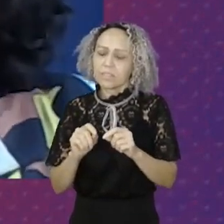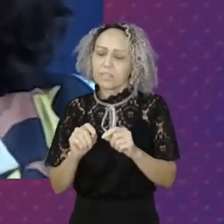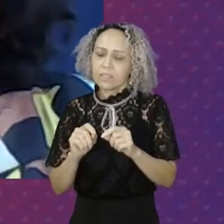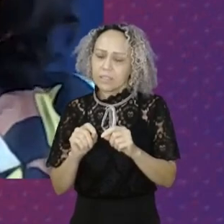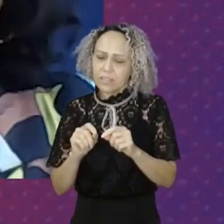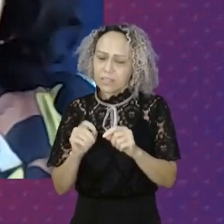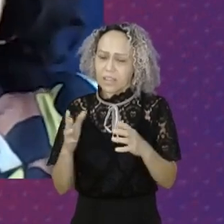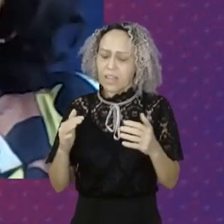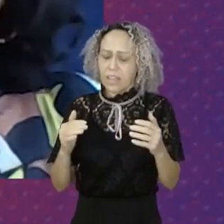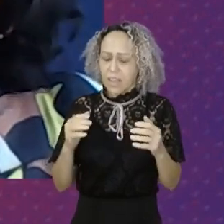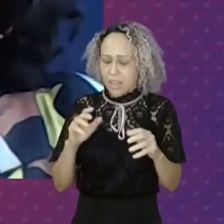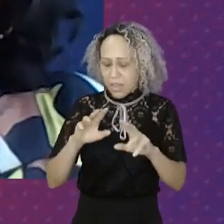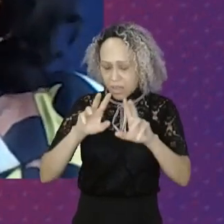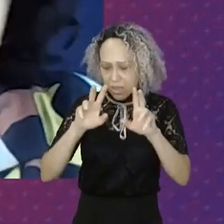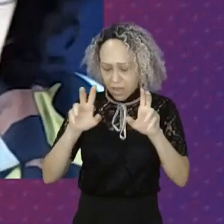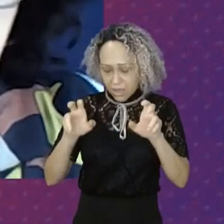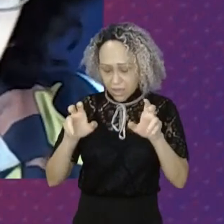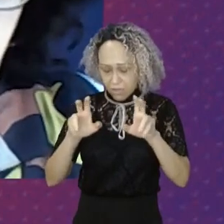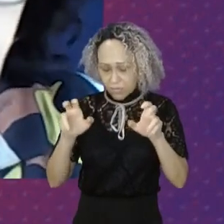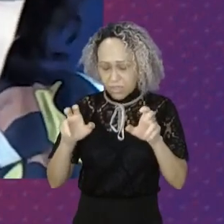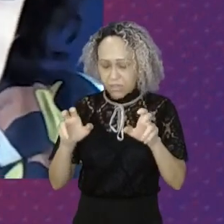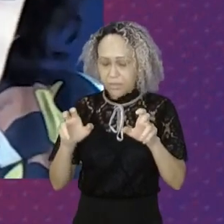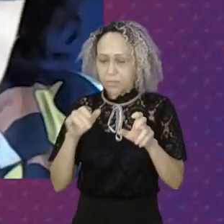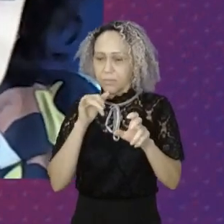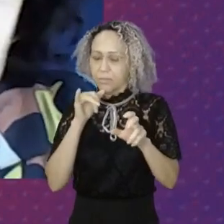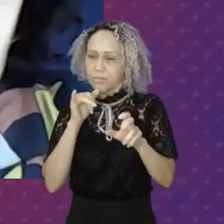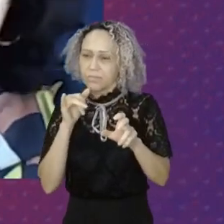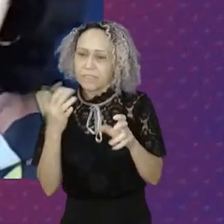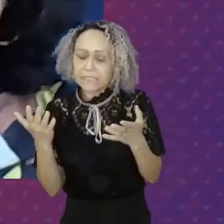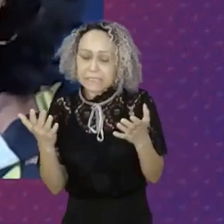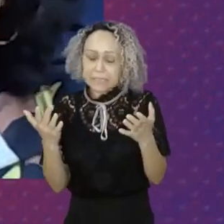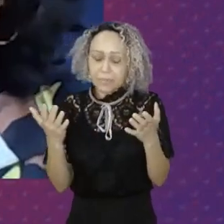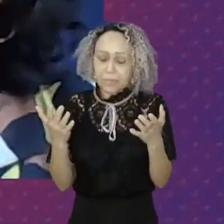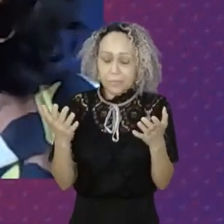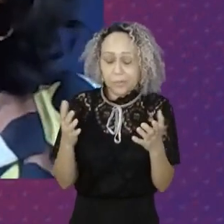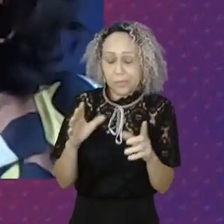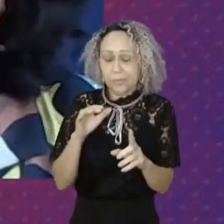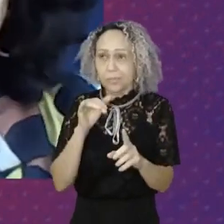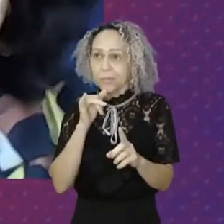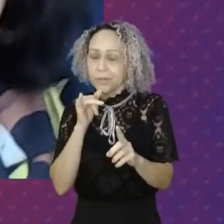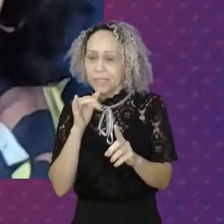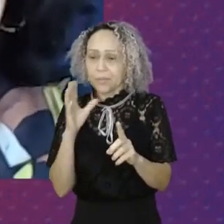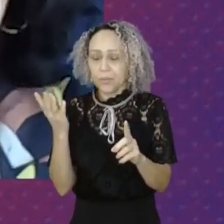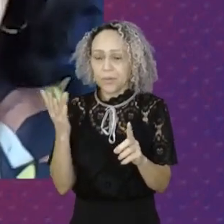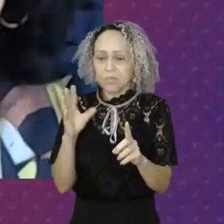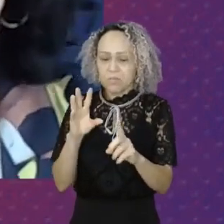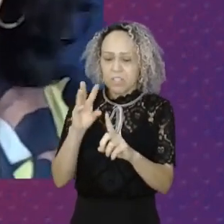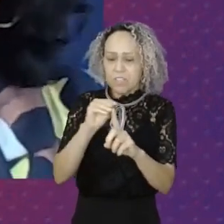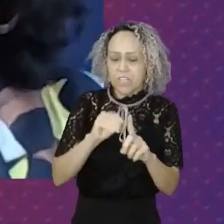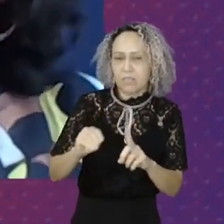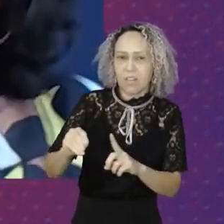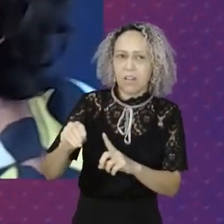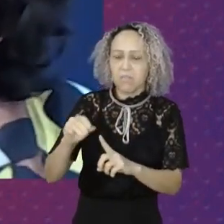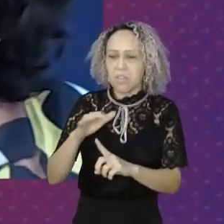da desigualdade. Nós sabemos que o assédio sexual e moral, ele ainda é muito